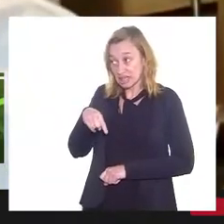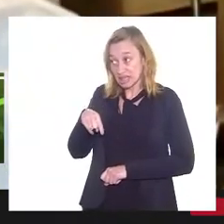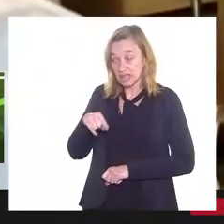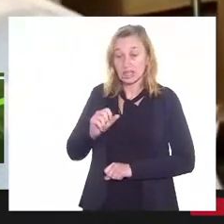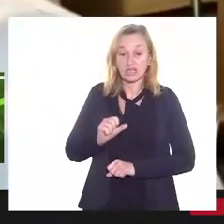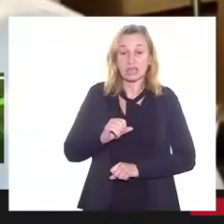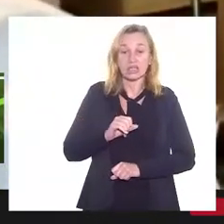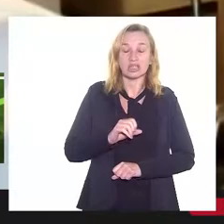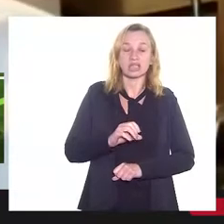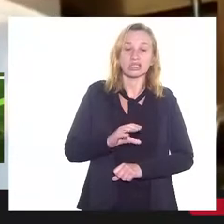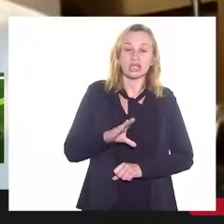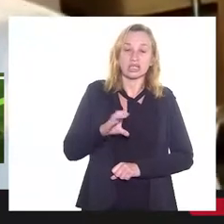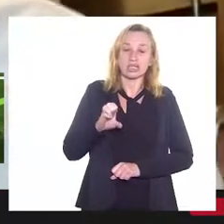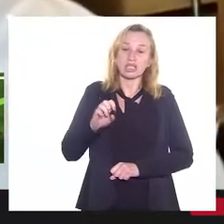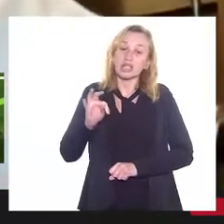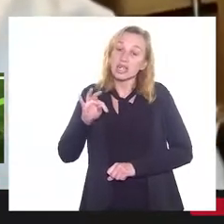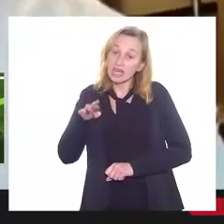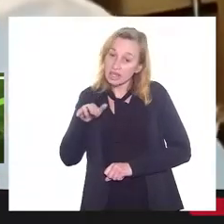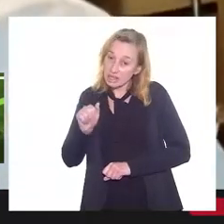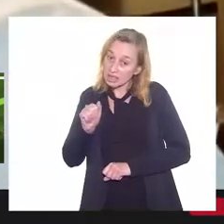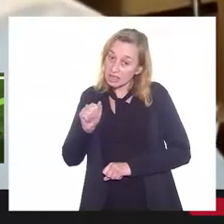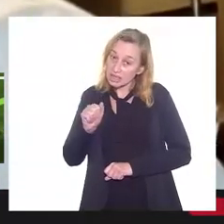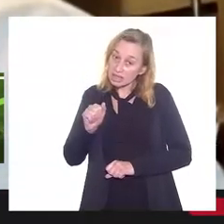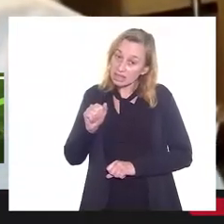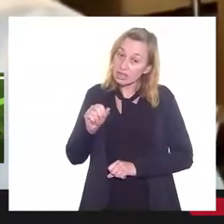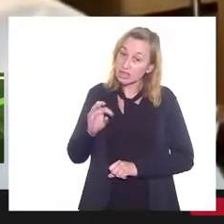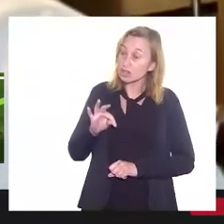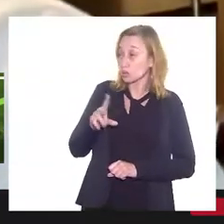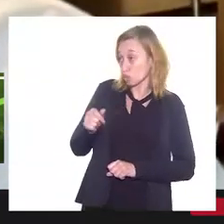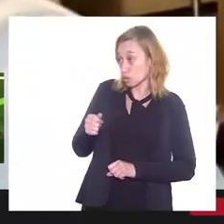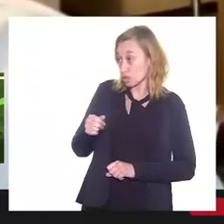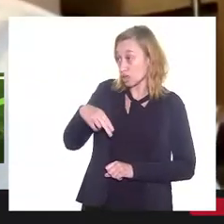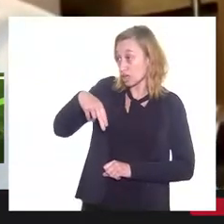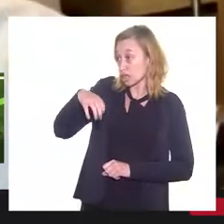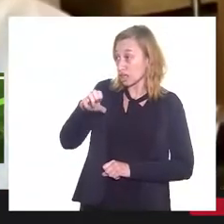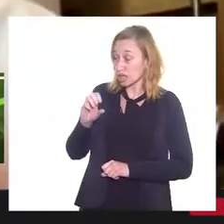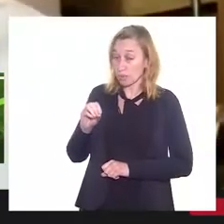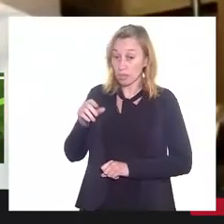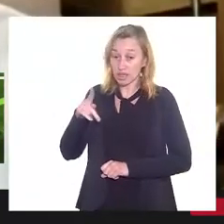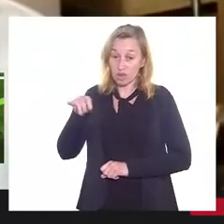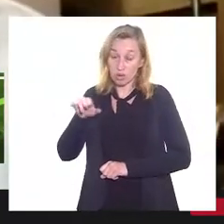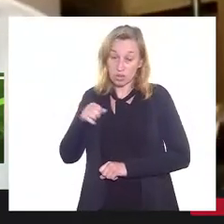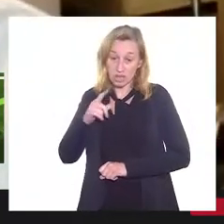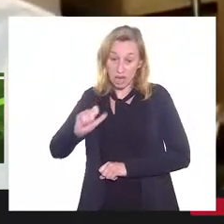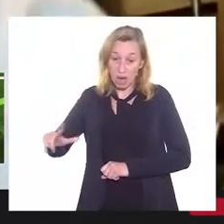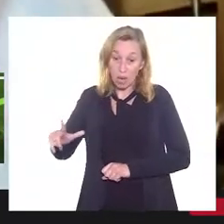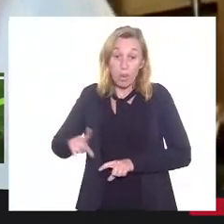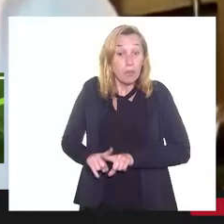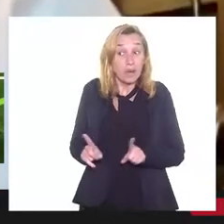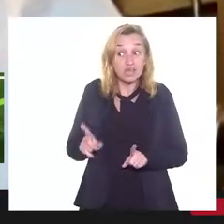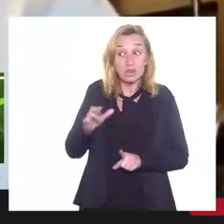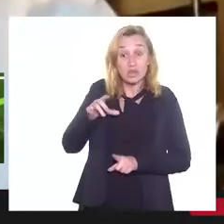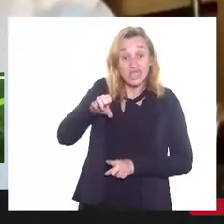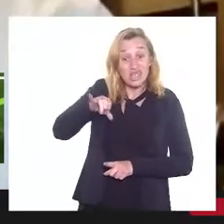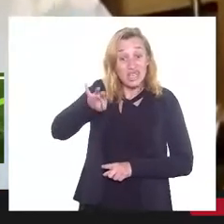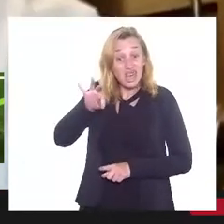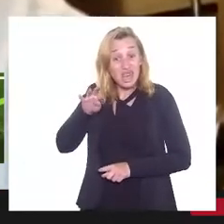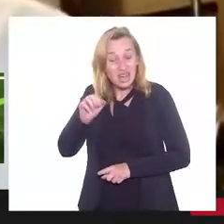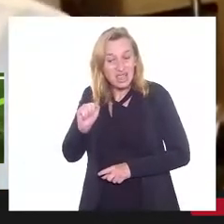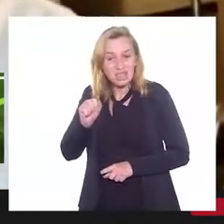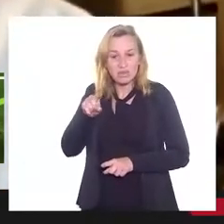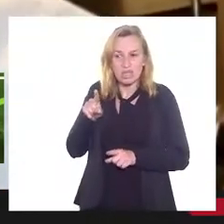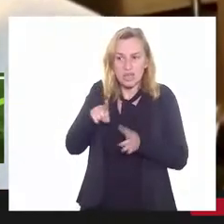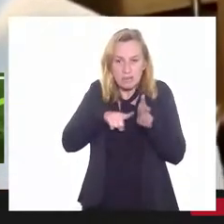aceitas que são as chamadas outras postagens nem descobrir mas são seitas que isso você pesquisar